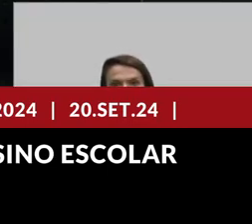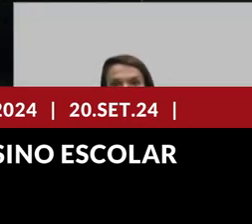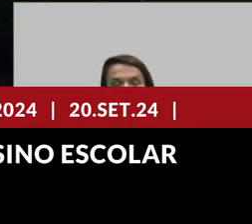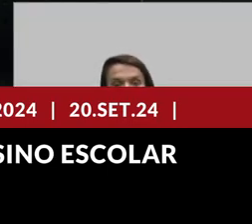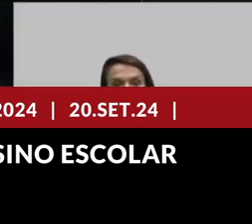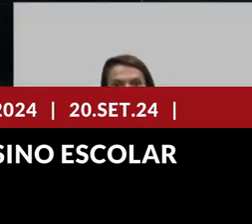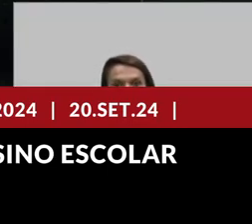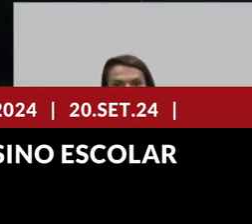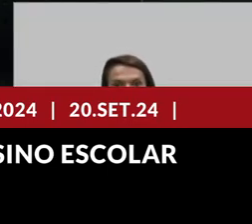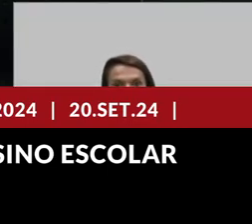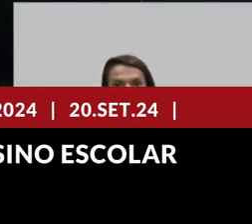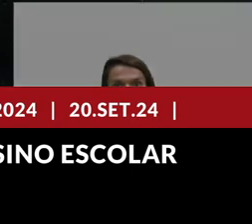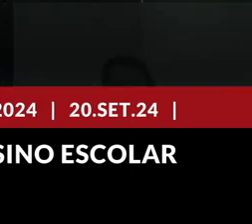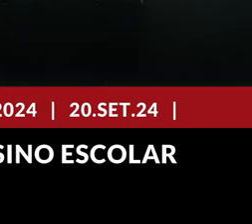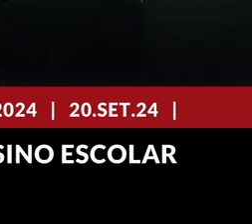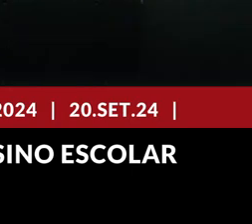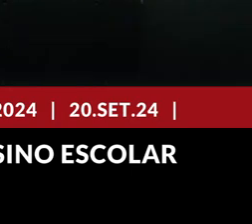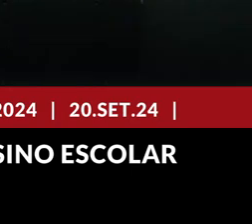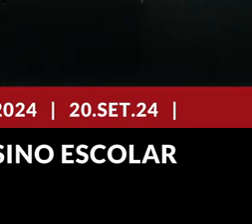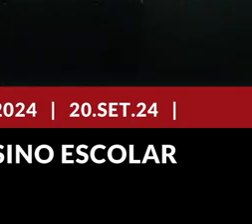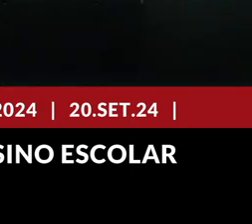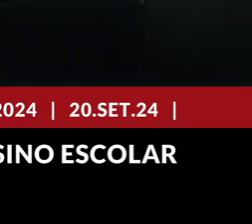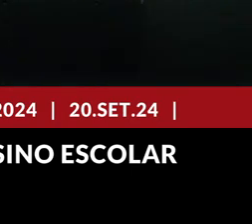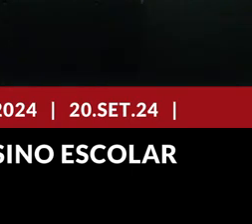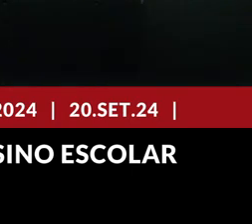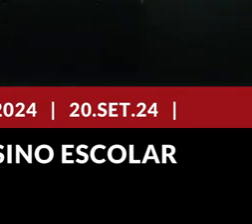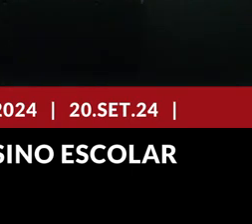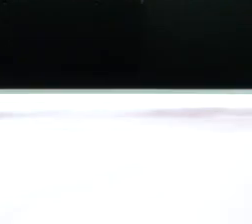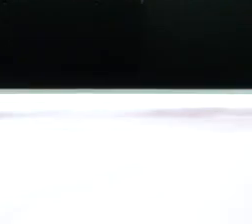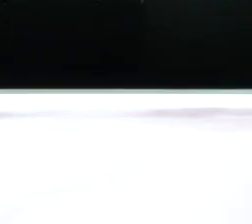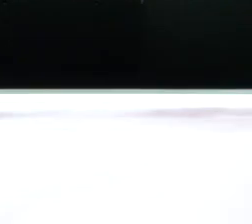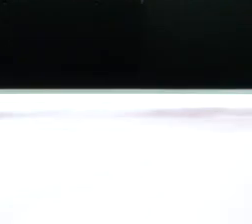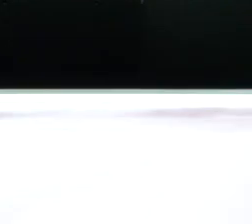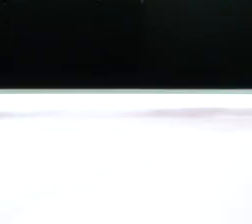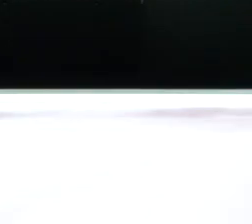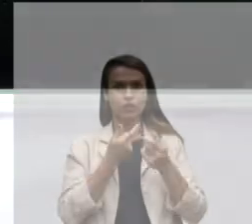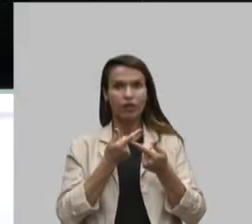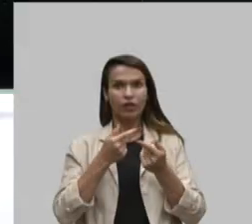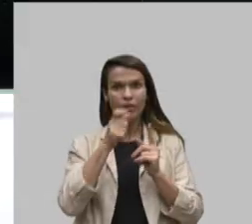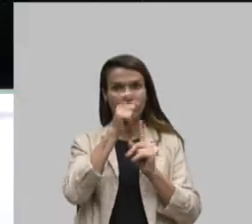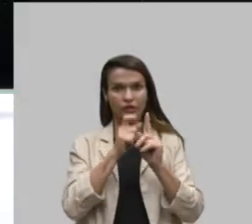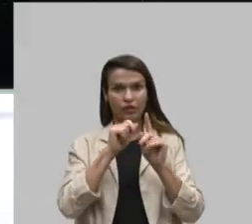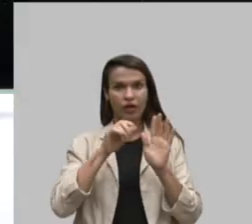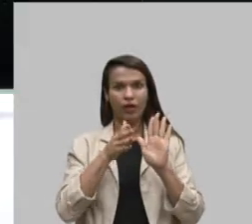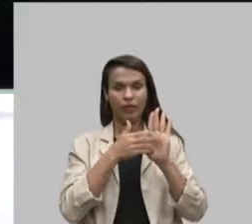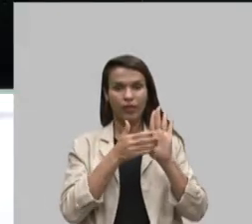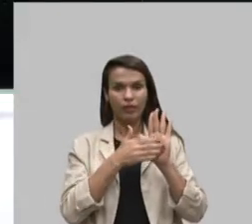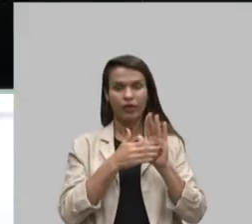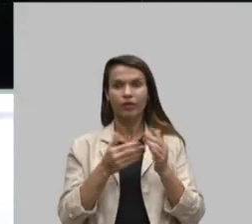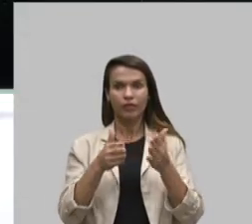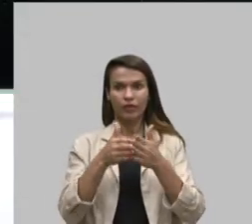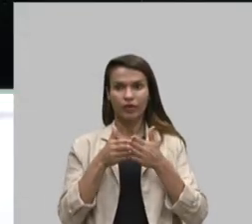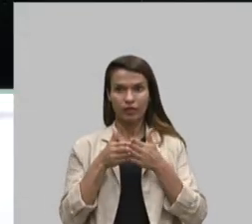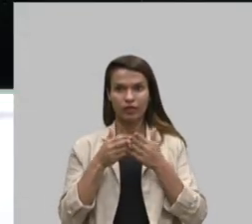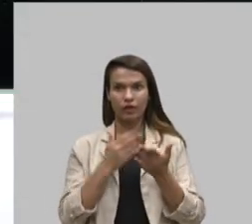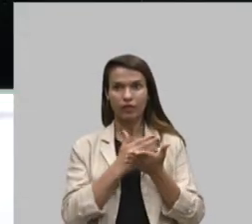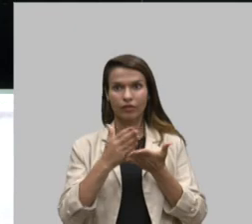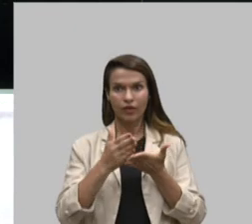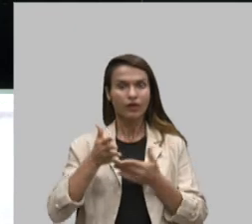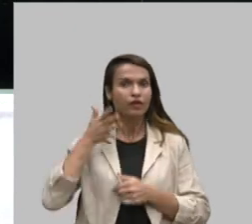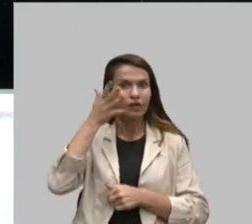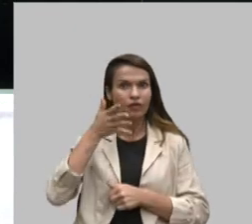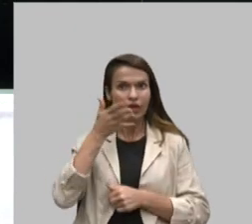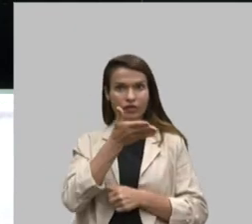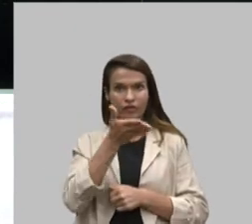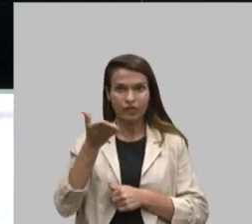ou nos outros microfones ou atrás da oradora da proposta e quero pedir também que ao começarem a fala de vocês